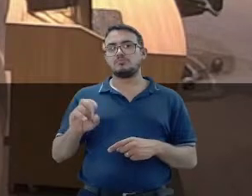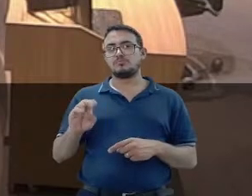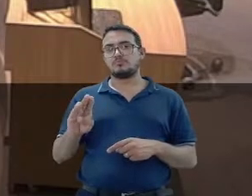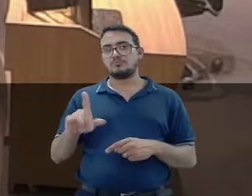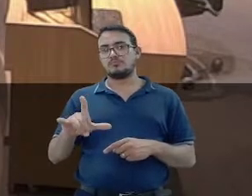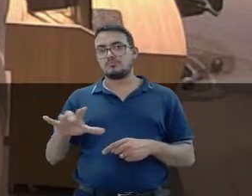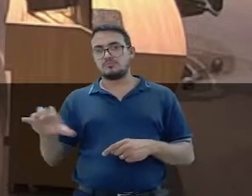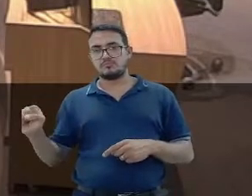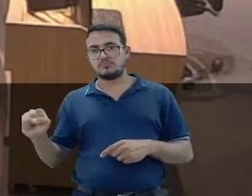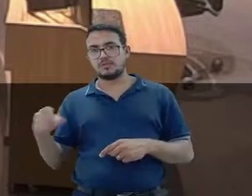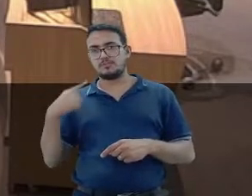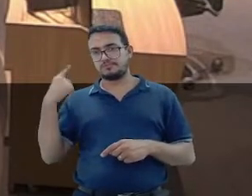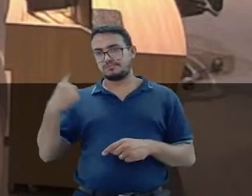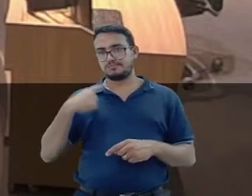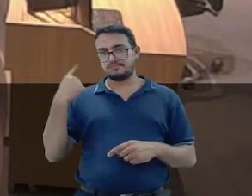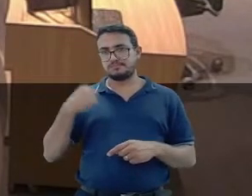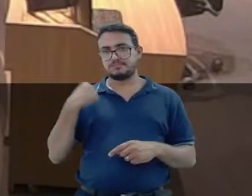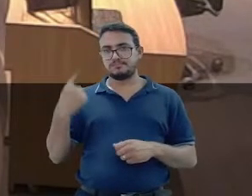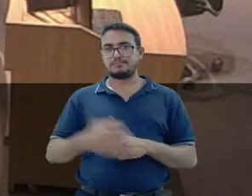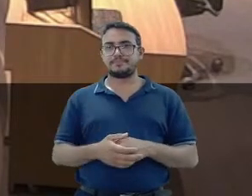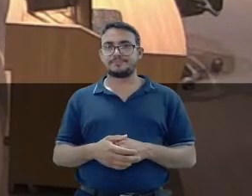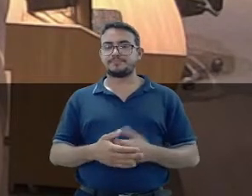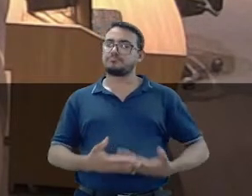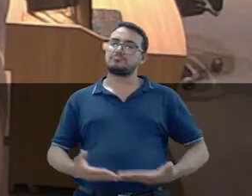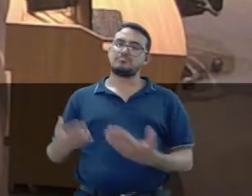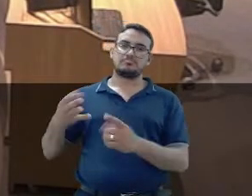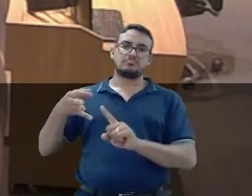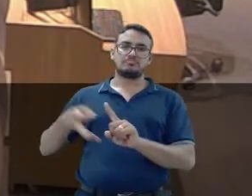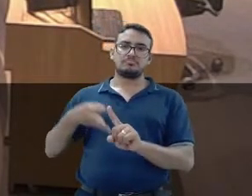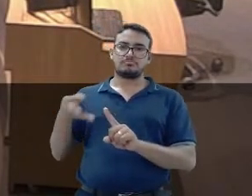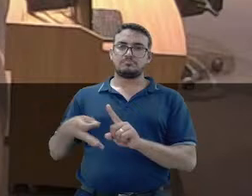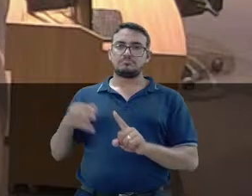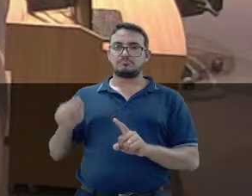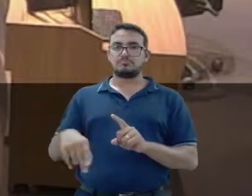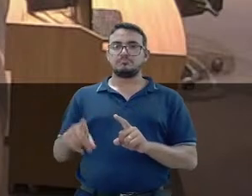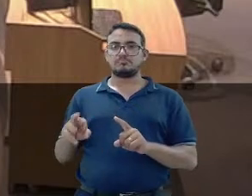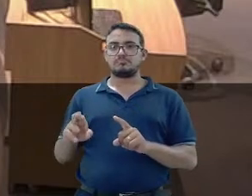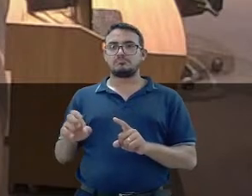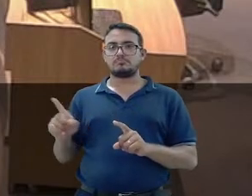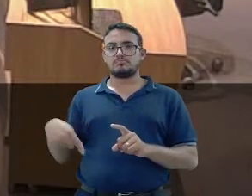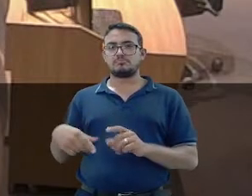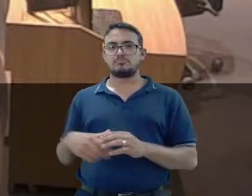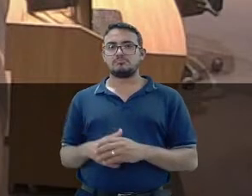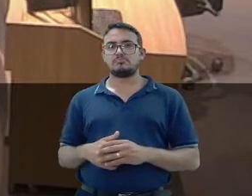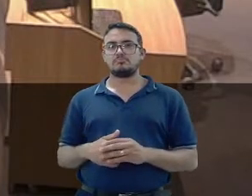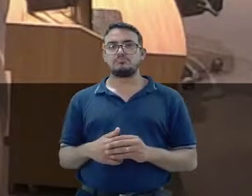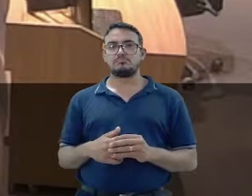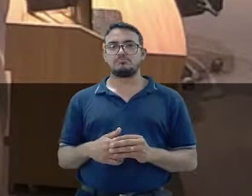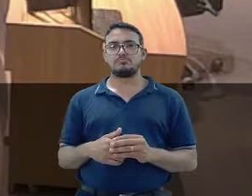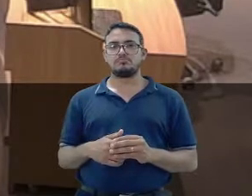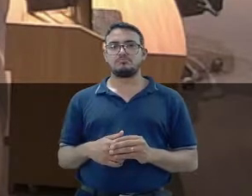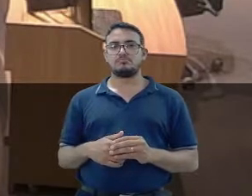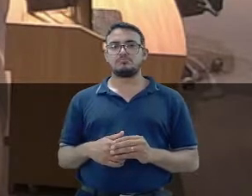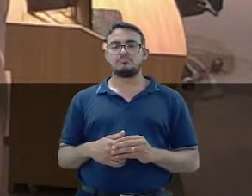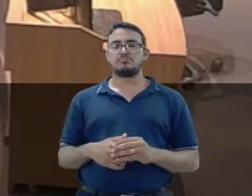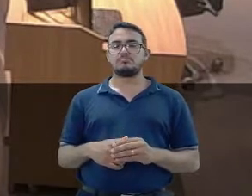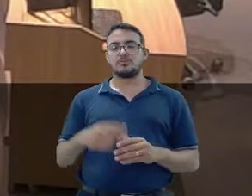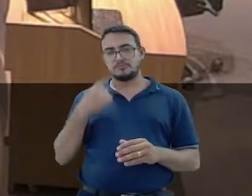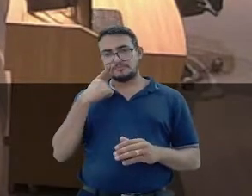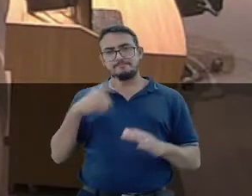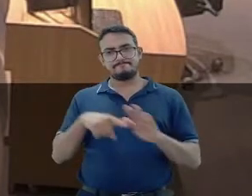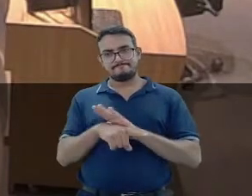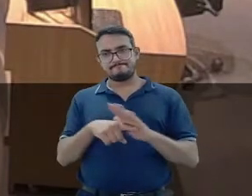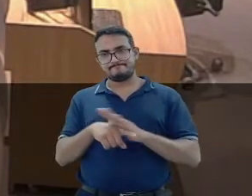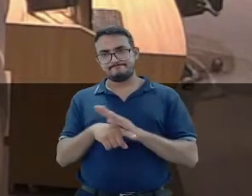da recorrida. Com a palavra o desembargador André. Obrigado, presidente. Conforme a anotação aqui no PJR, examinei a questão,